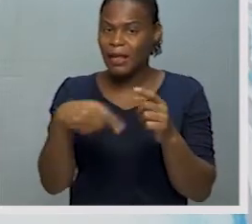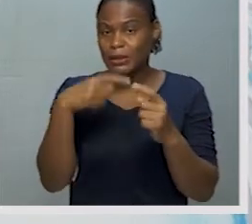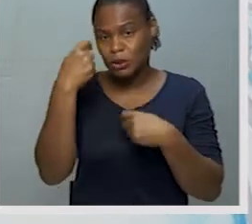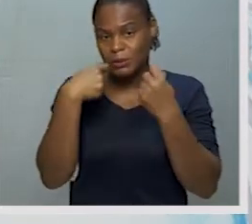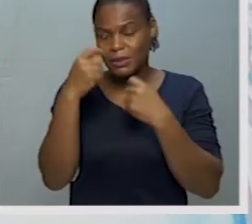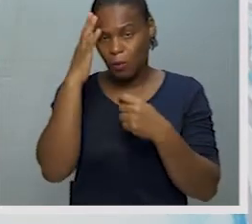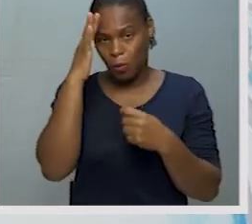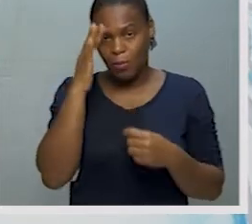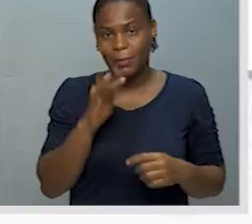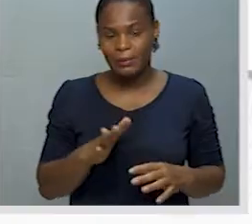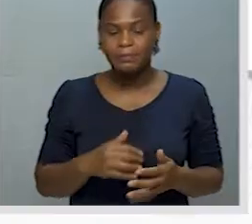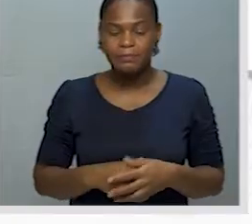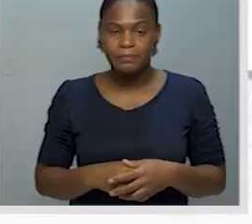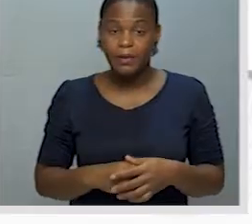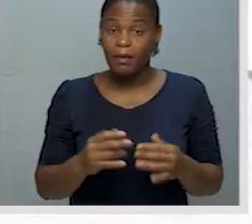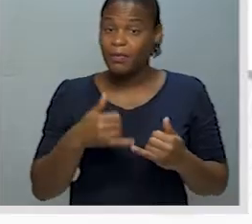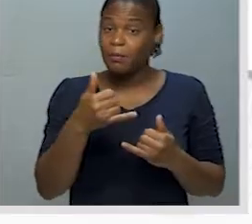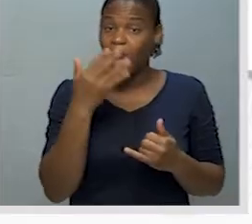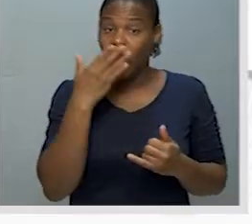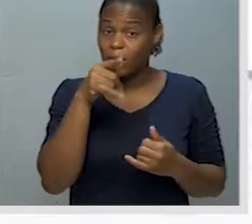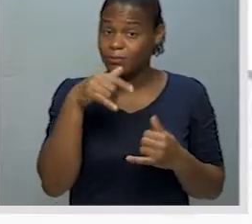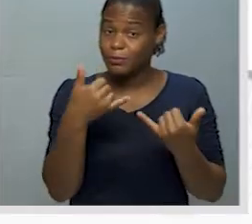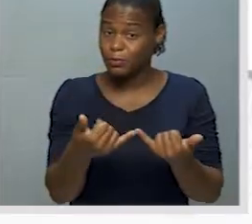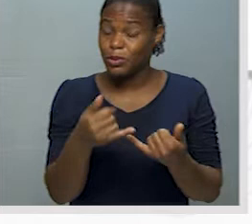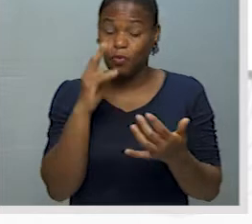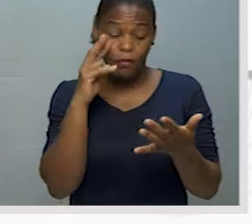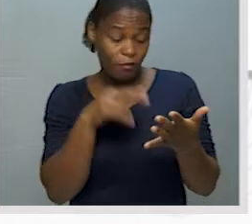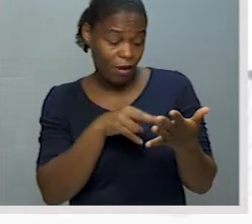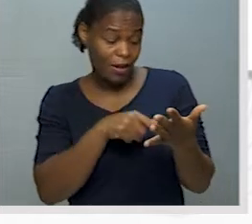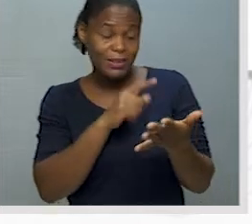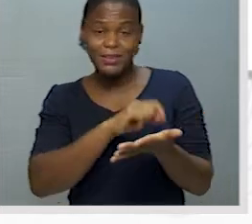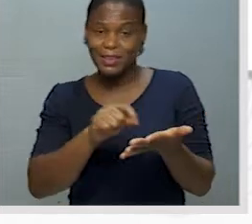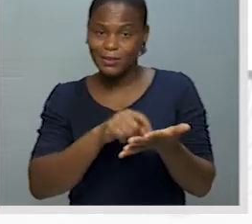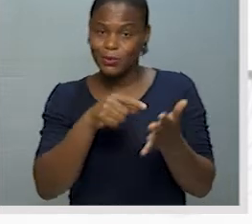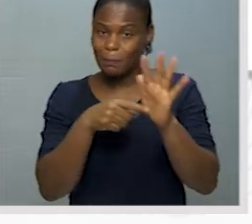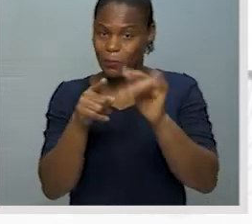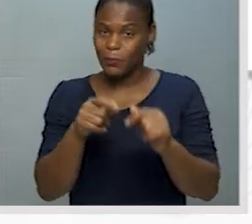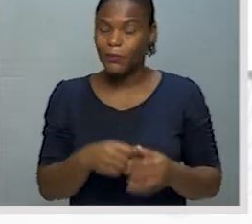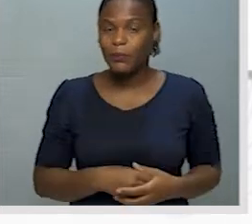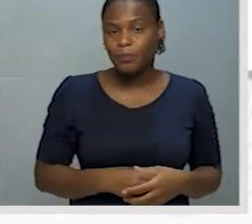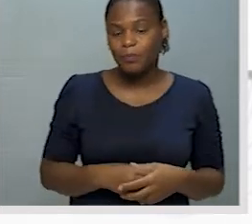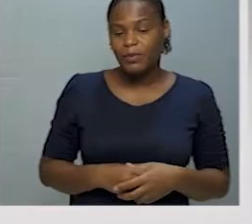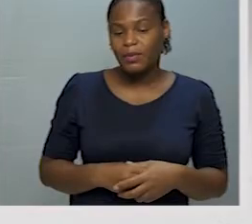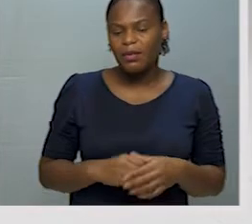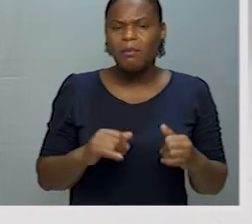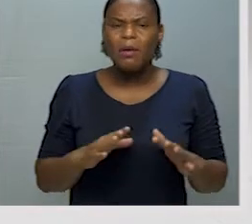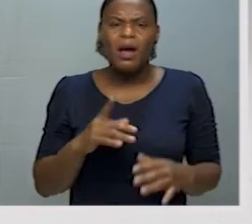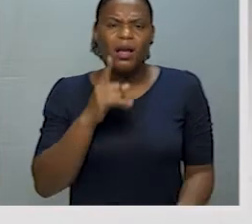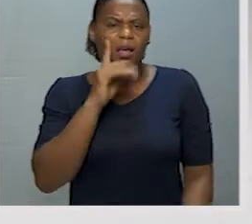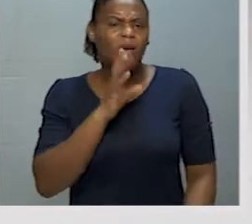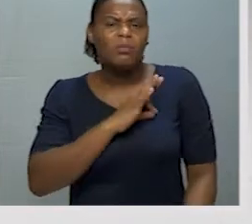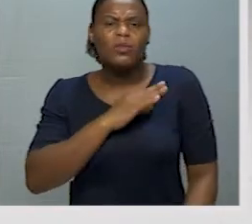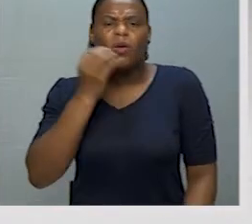de expressões numéricas. Depois da aula, é só verificarem esses exemplos. Mas,